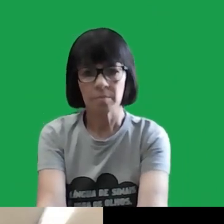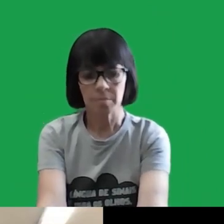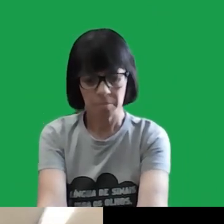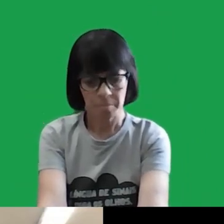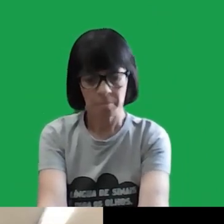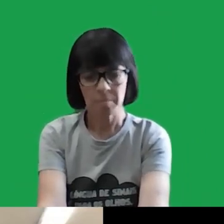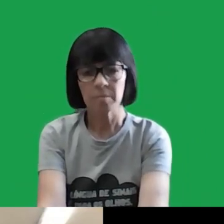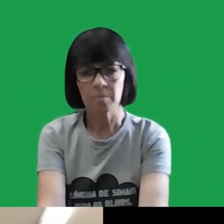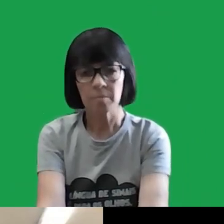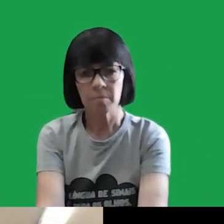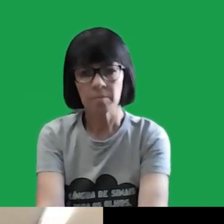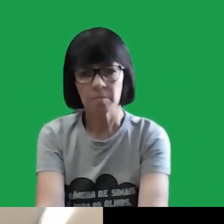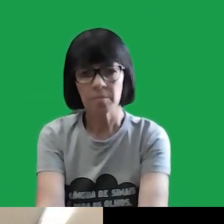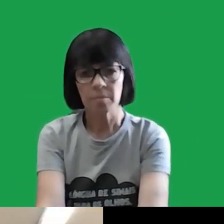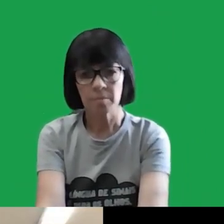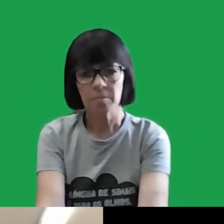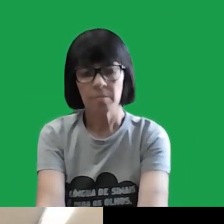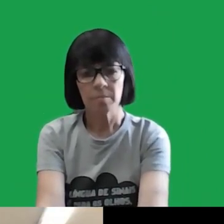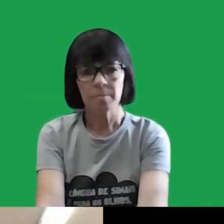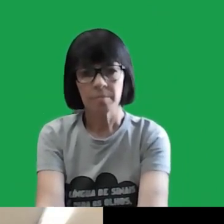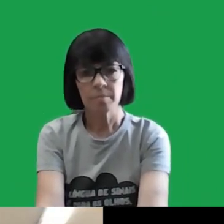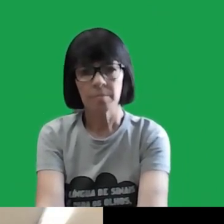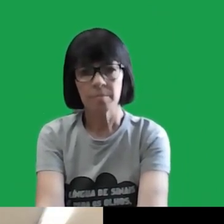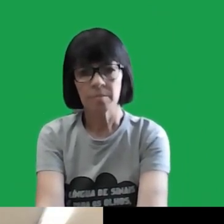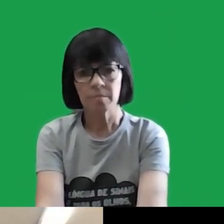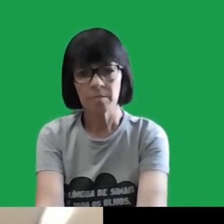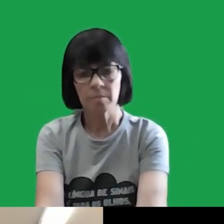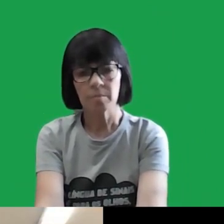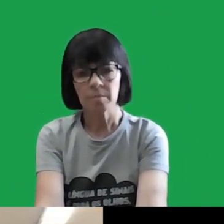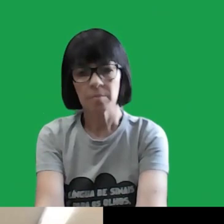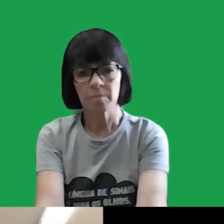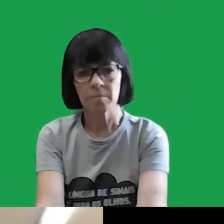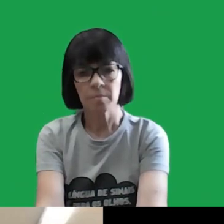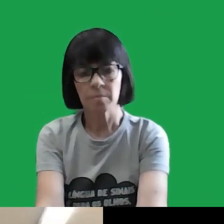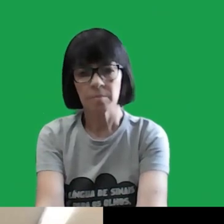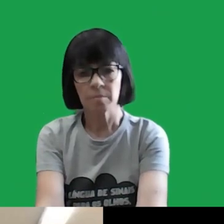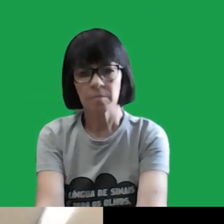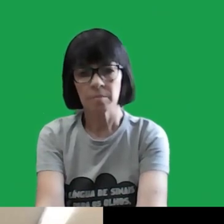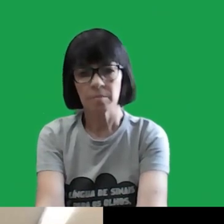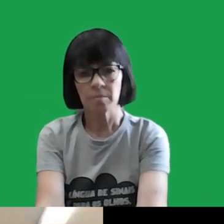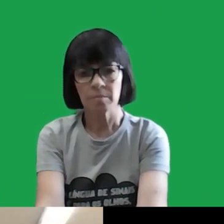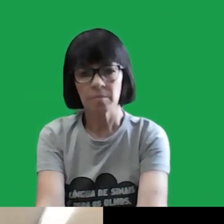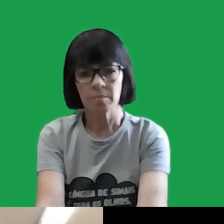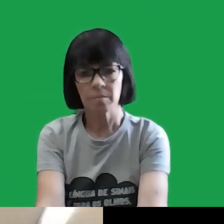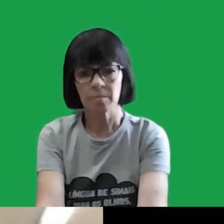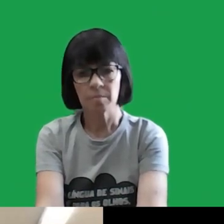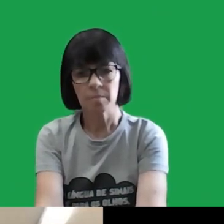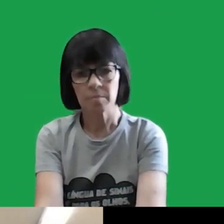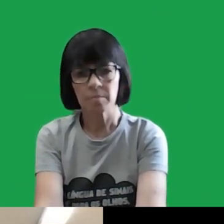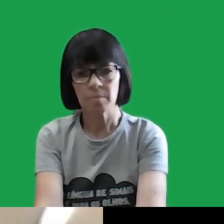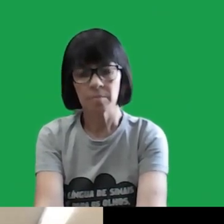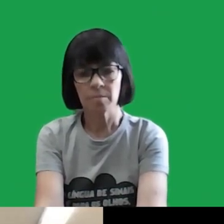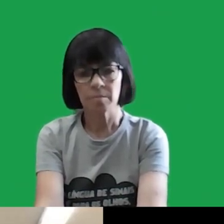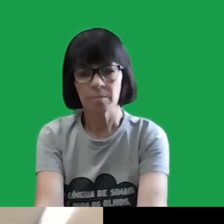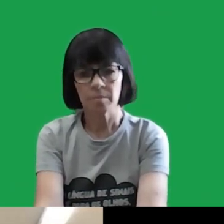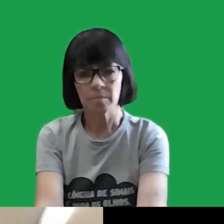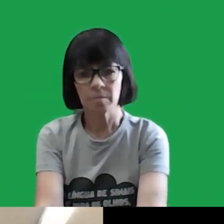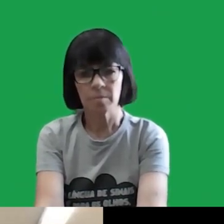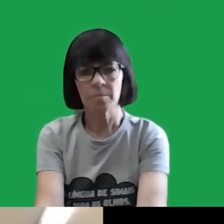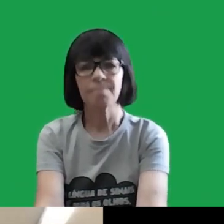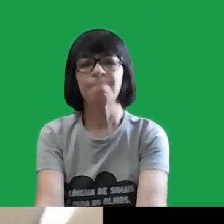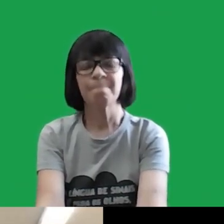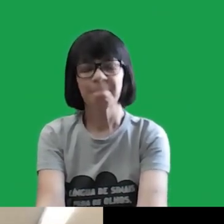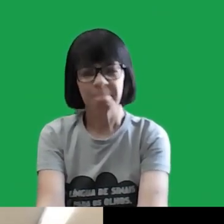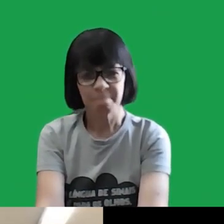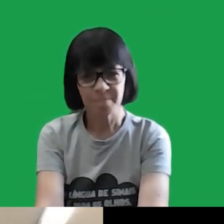de aula que é muito interessante, que é sempre muito válida. Os professores são sempre de lugares diferentes, faixa etária diferente,